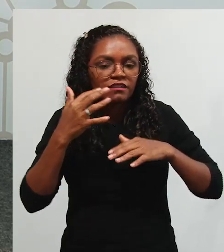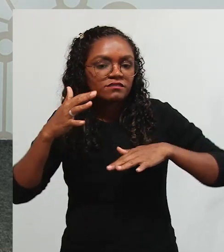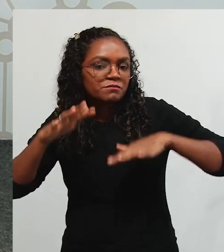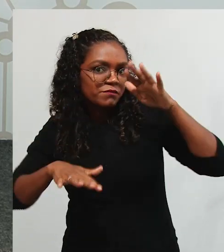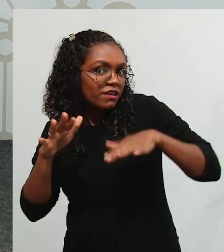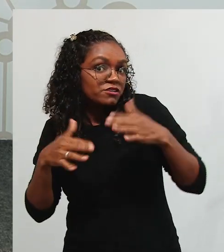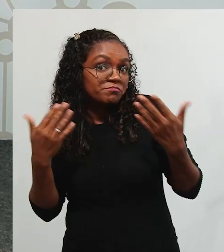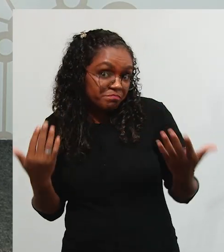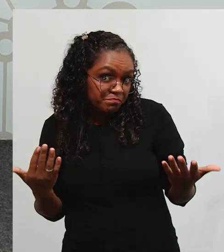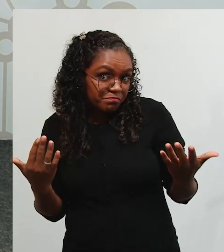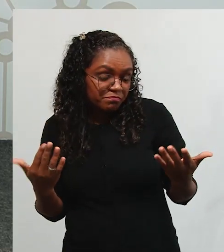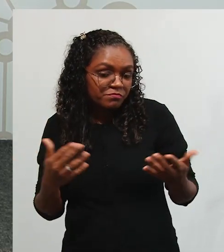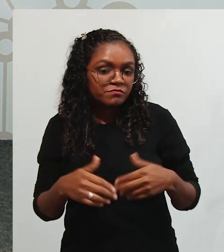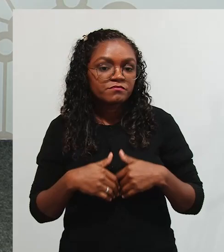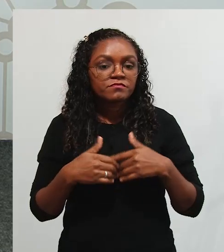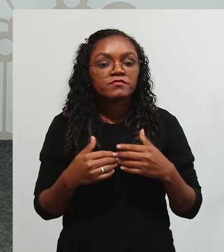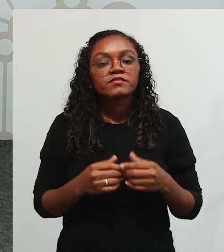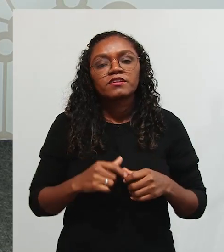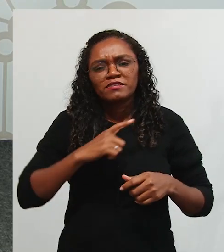né? Então,